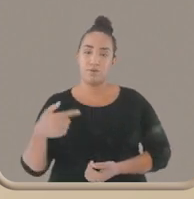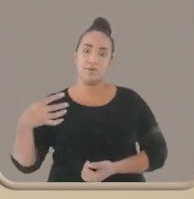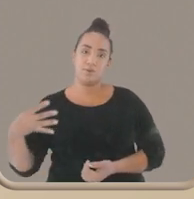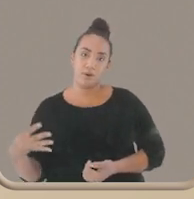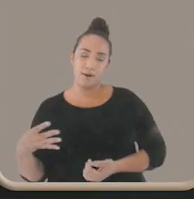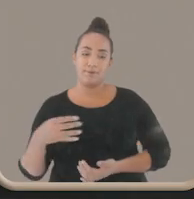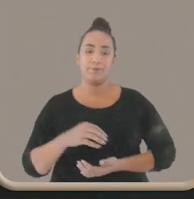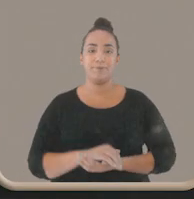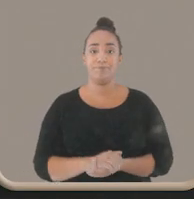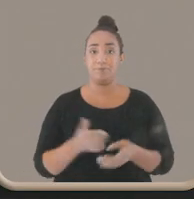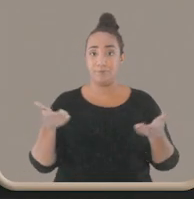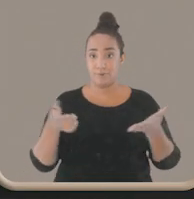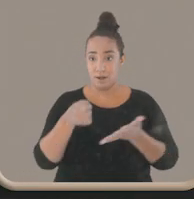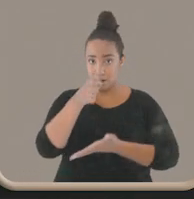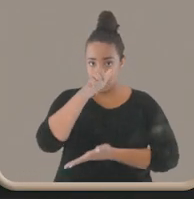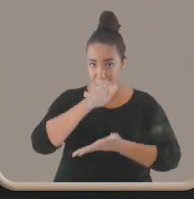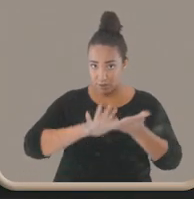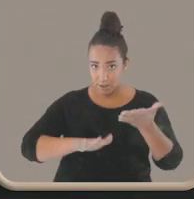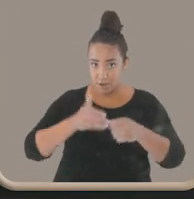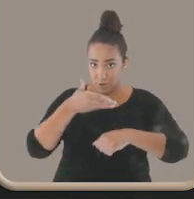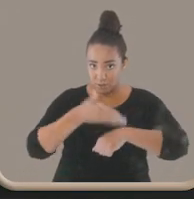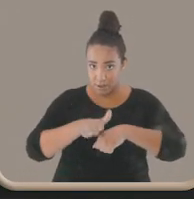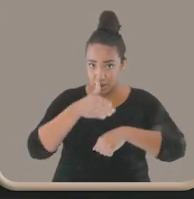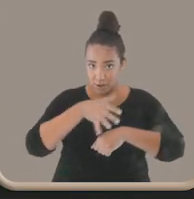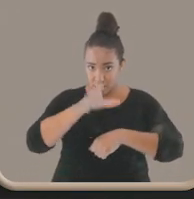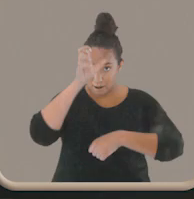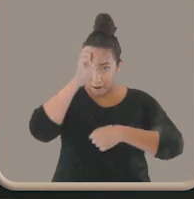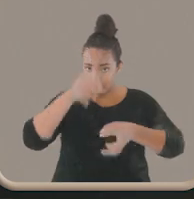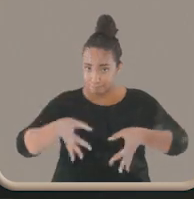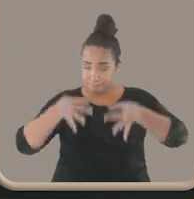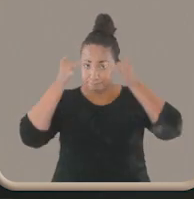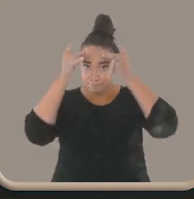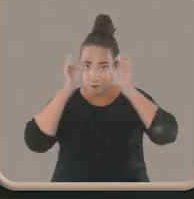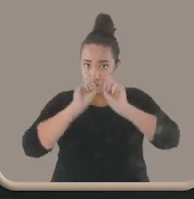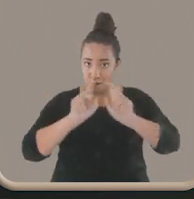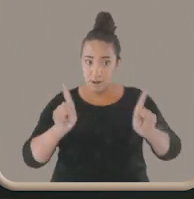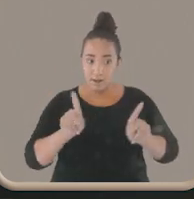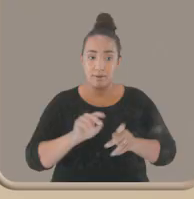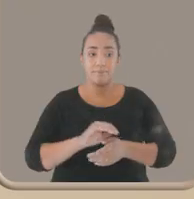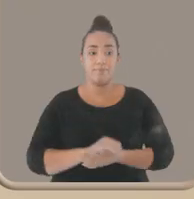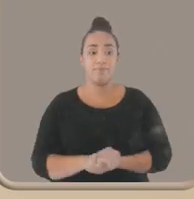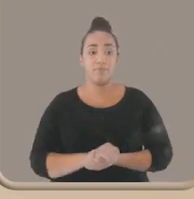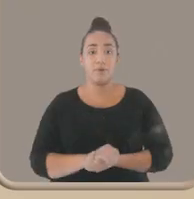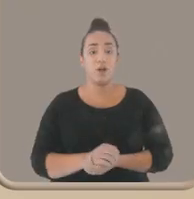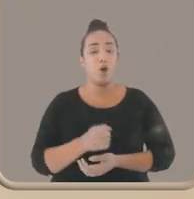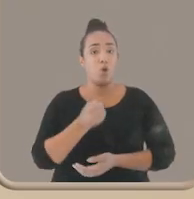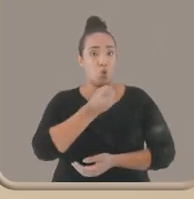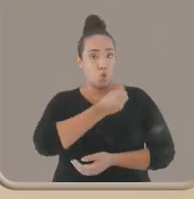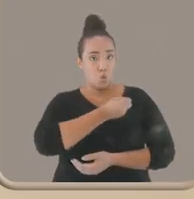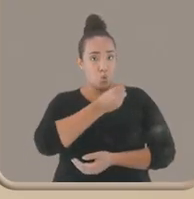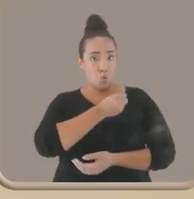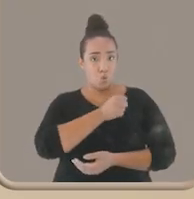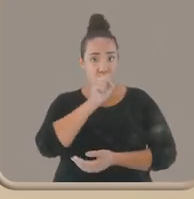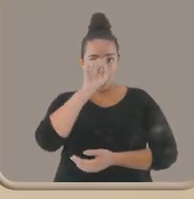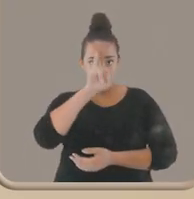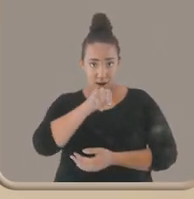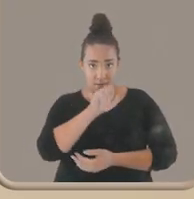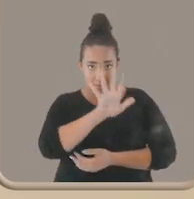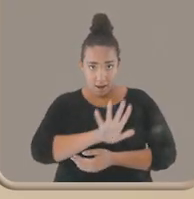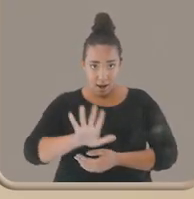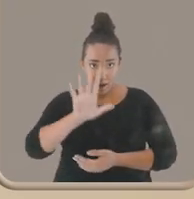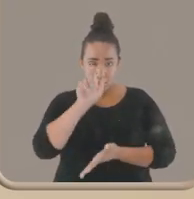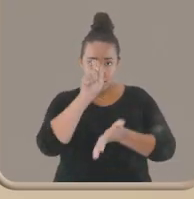6,124. Vamos fazer uns exercícios agora, para ver se ficou tudo claro? Bora lá? Escreva por extenso os